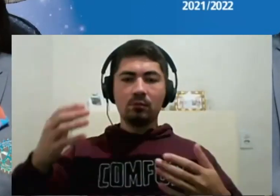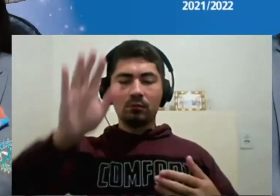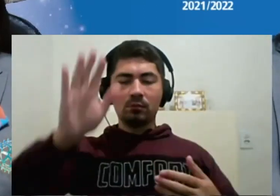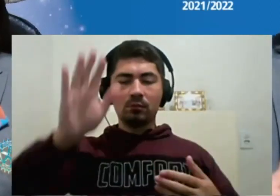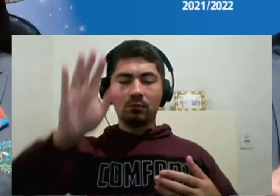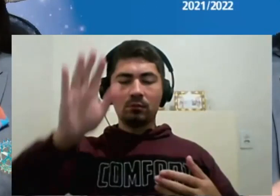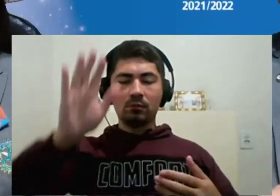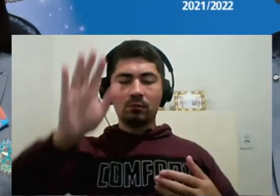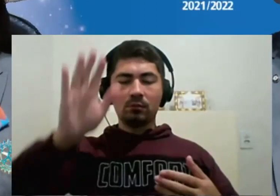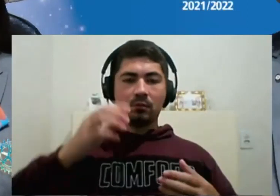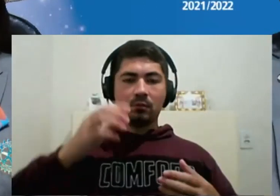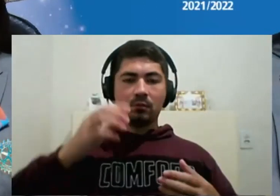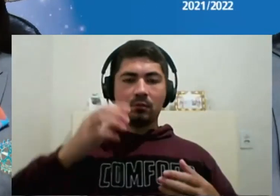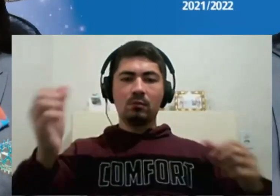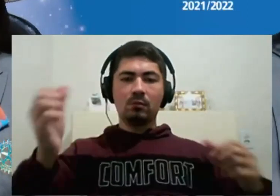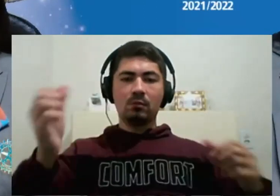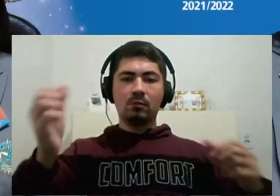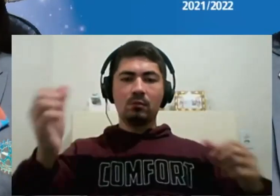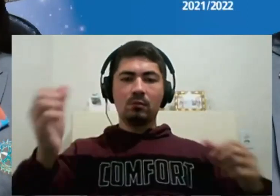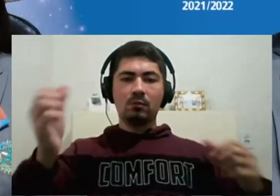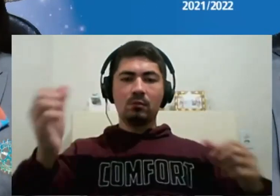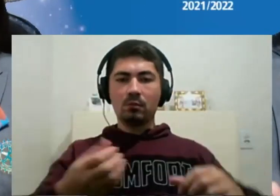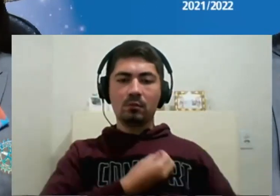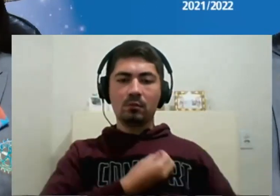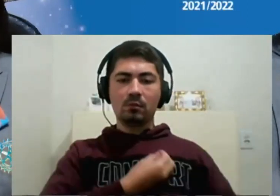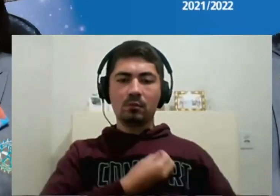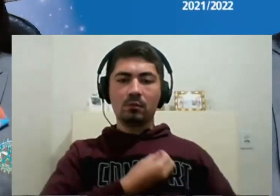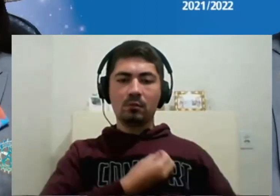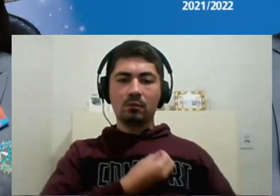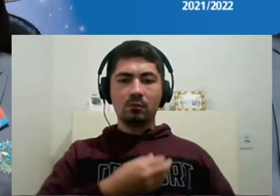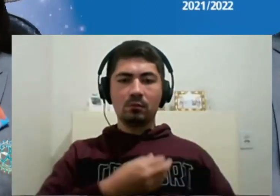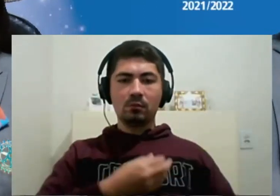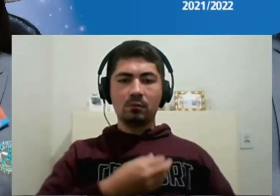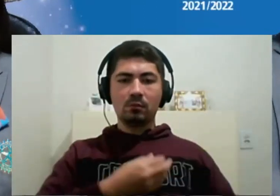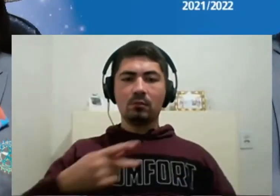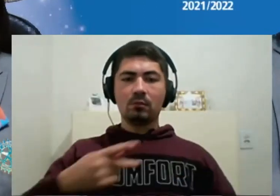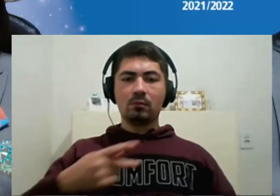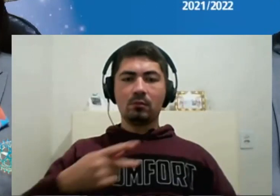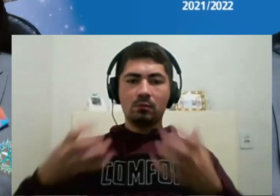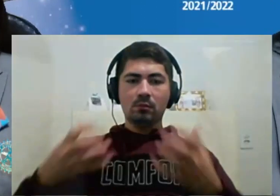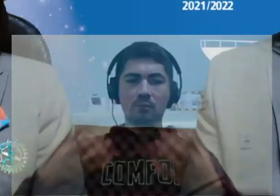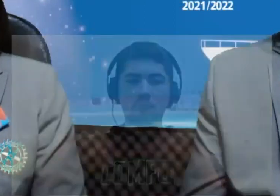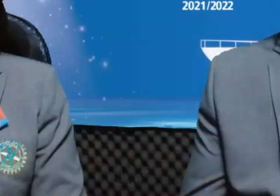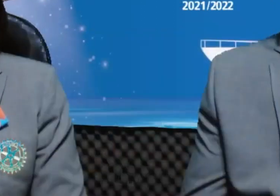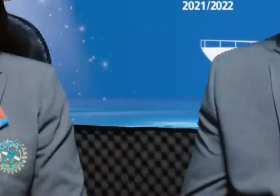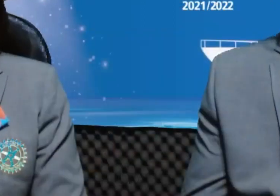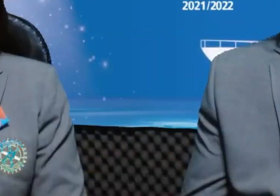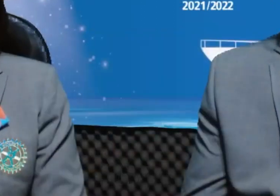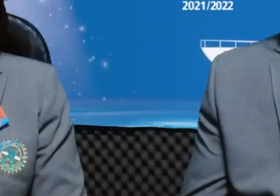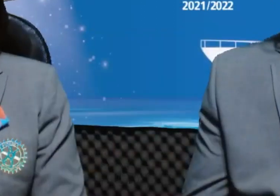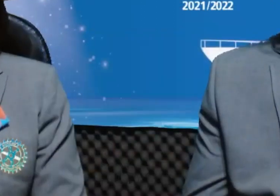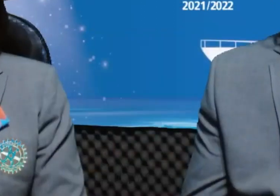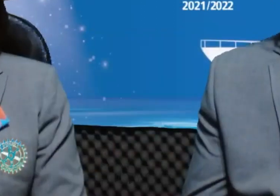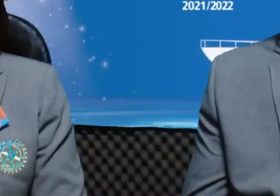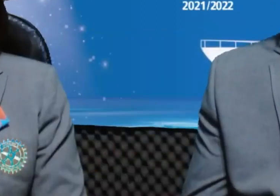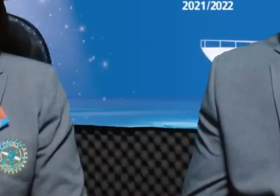do presidente do Rotary Internacional, o Shekhar Mehta, eu declaro encerrado o